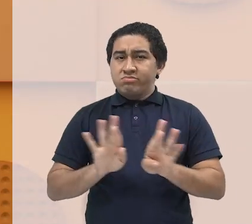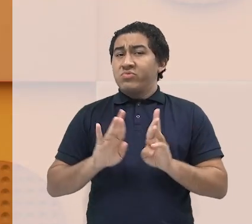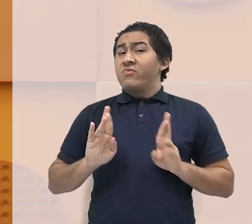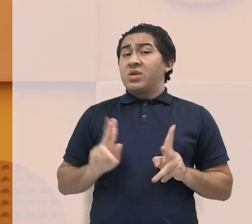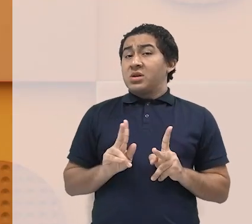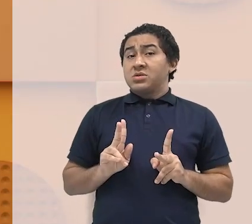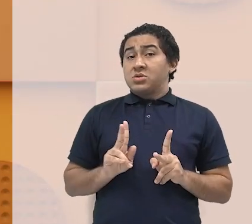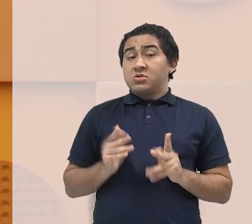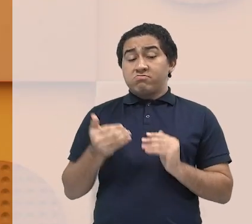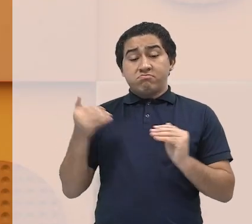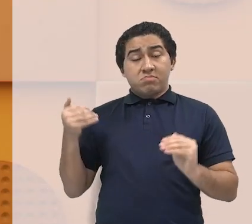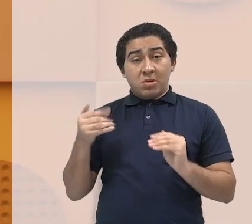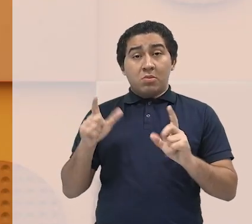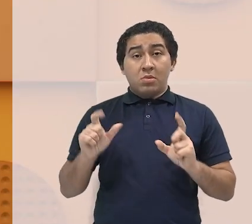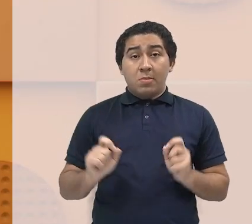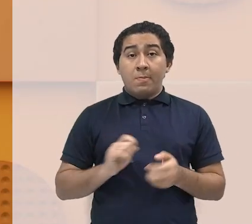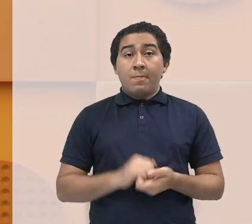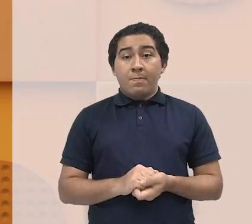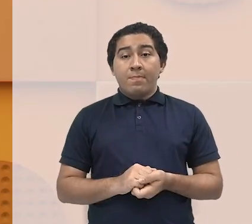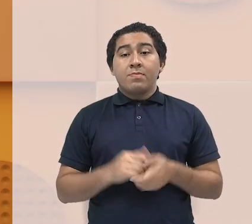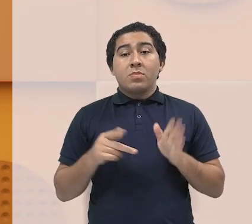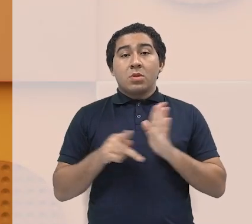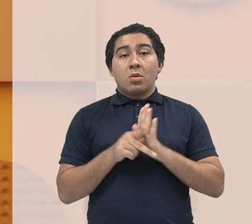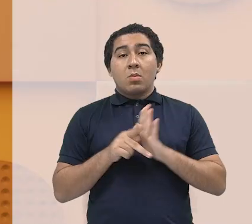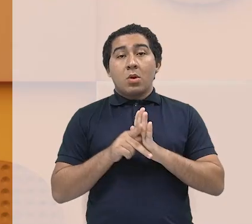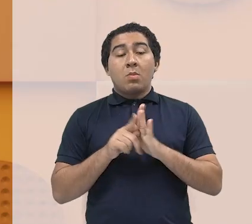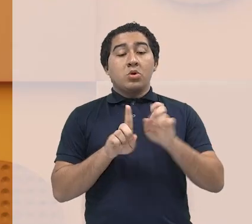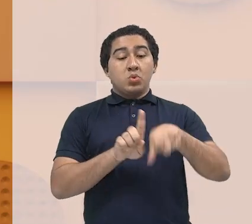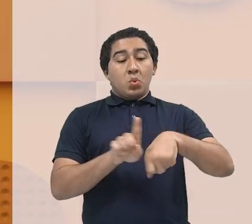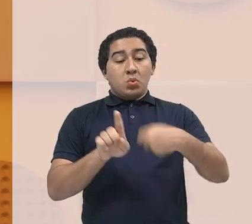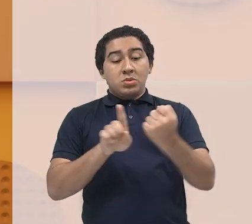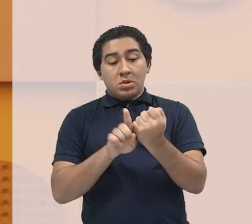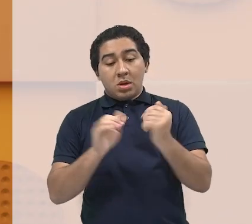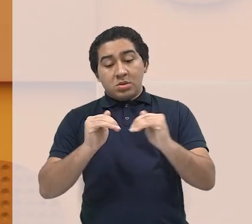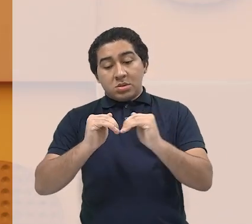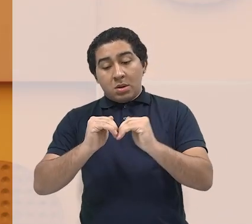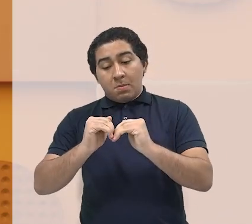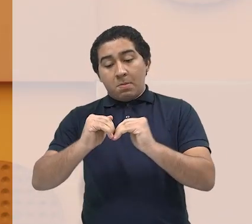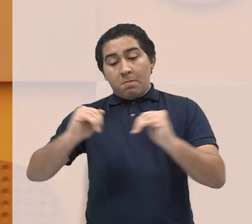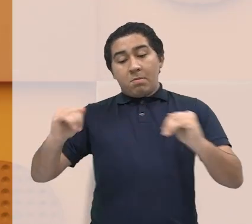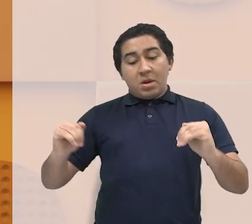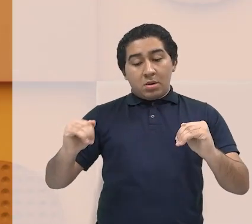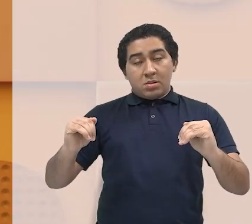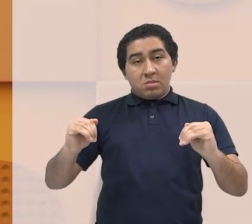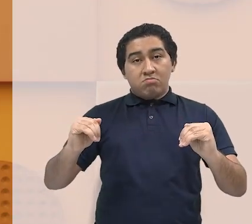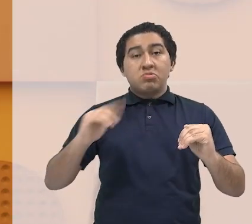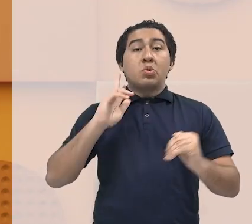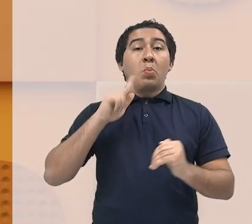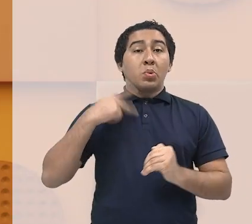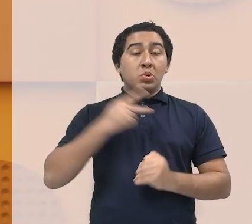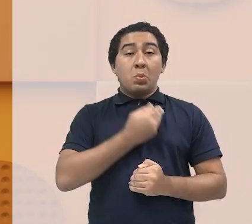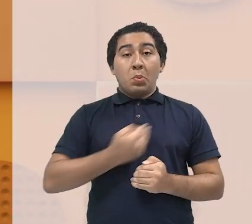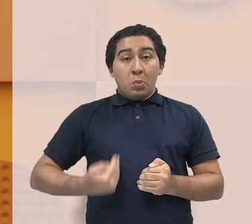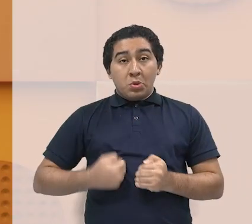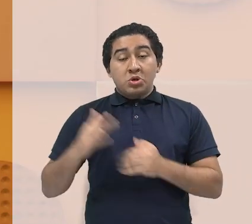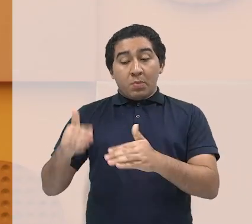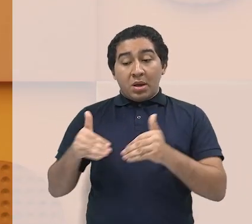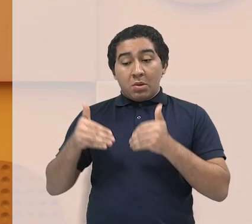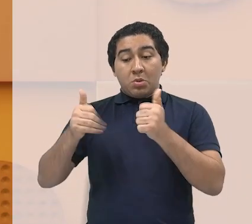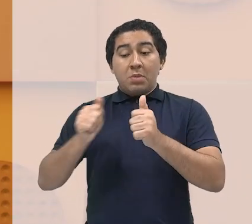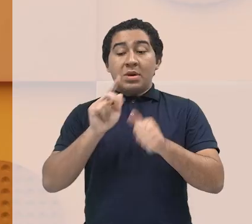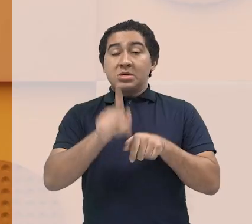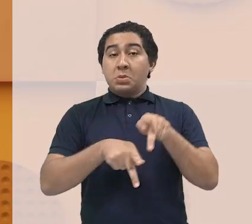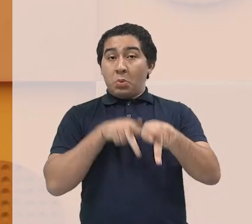sim ao processo de exclusão social, né, de políticas públicas de melhorias para essas